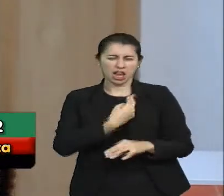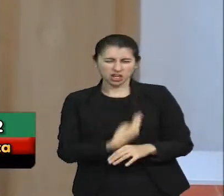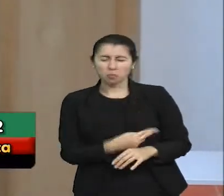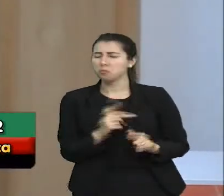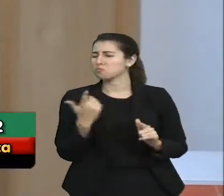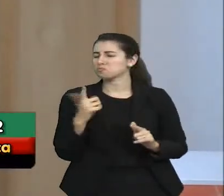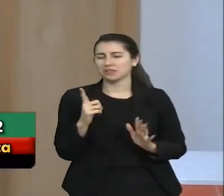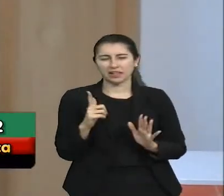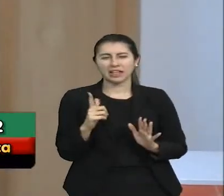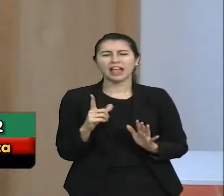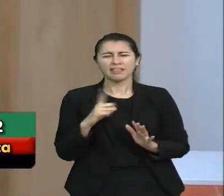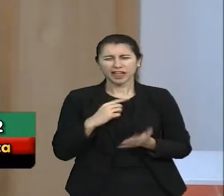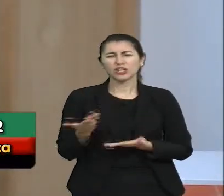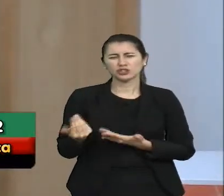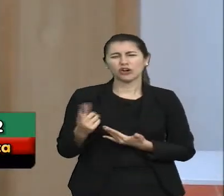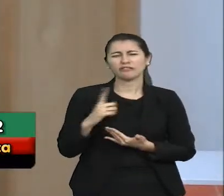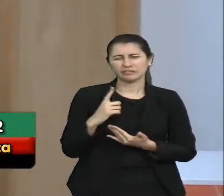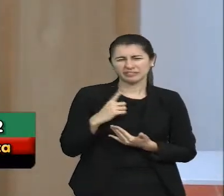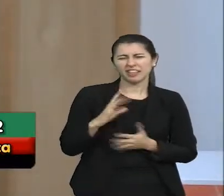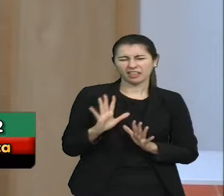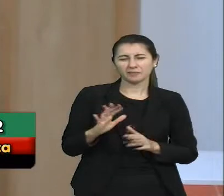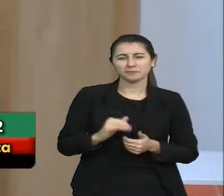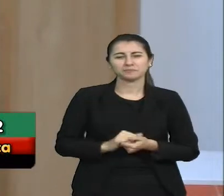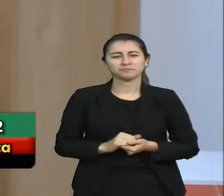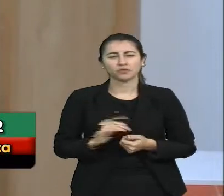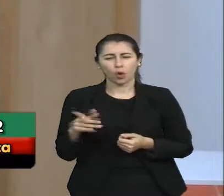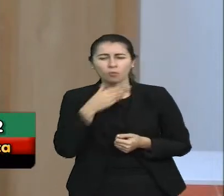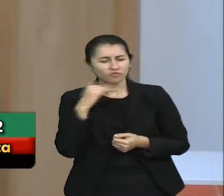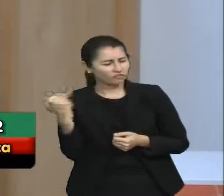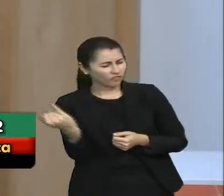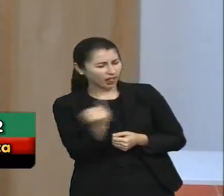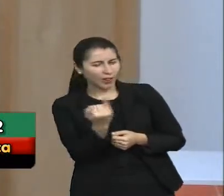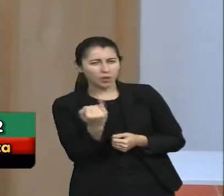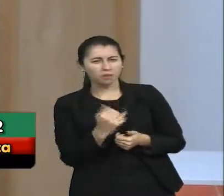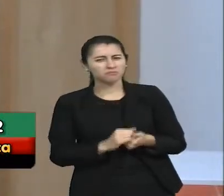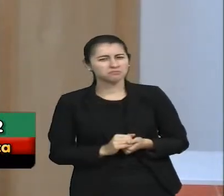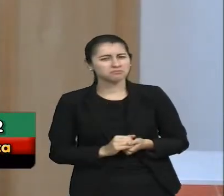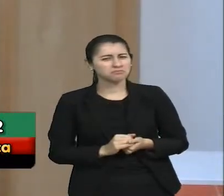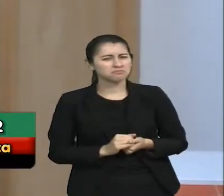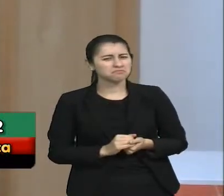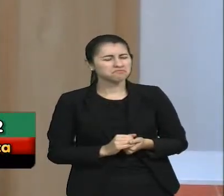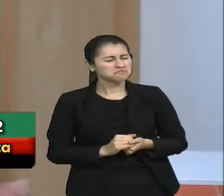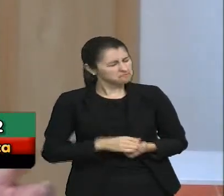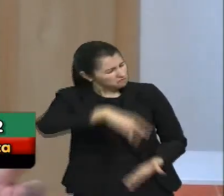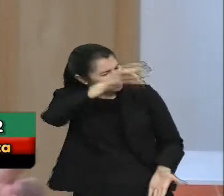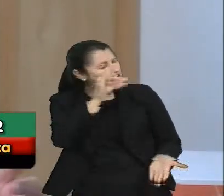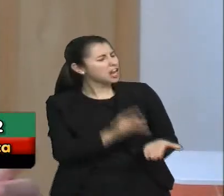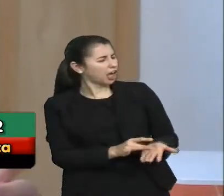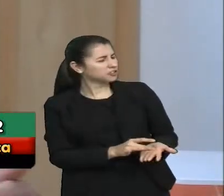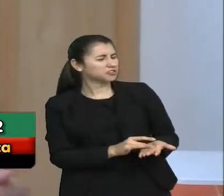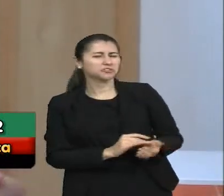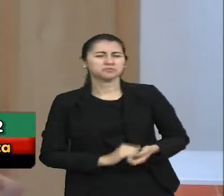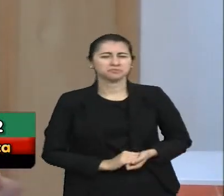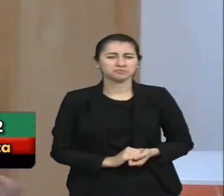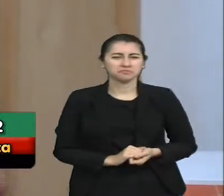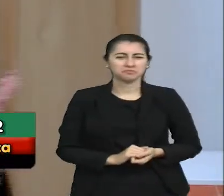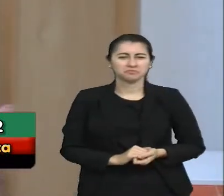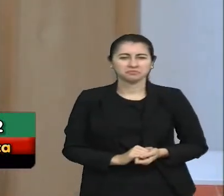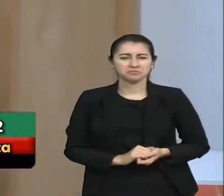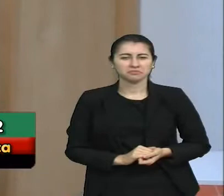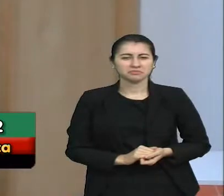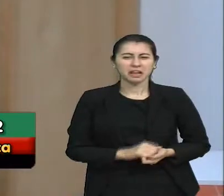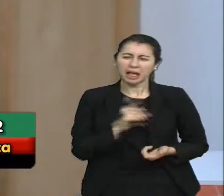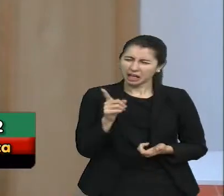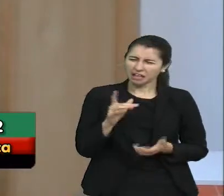certa tendência para isso. Aí o outro disse assim, pode crer. Né? Então, tem que crer e é de